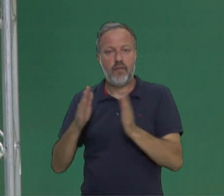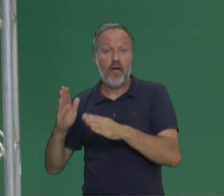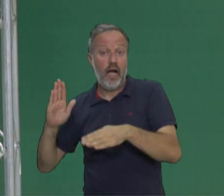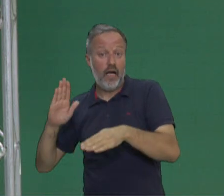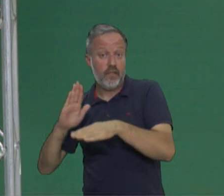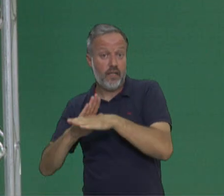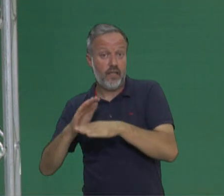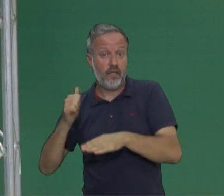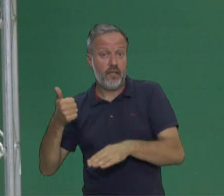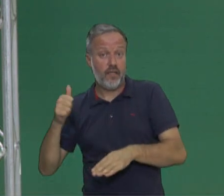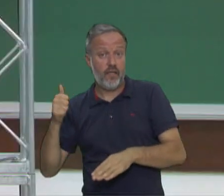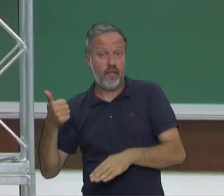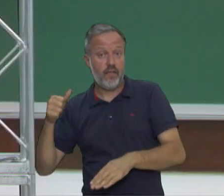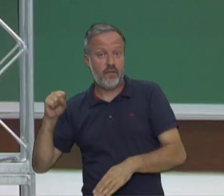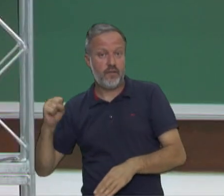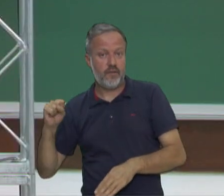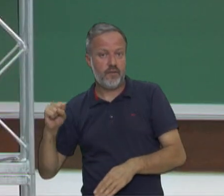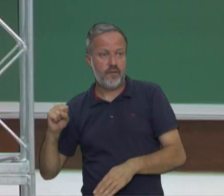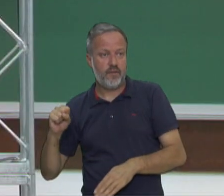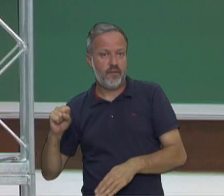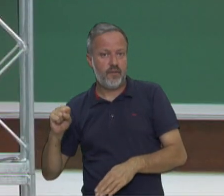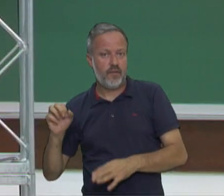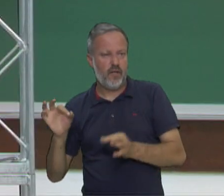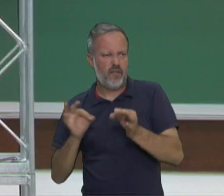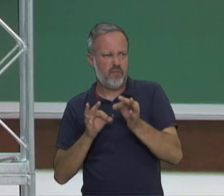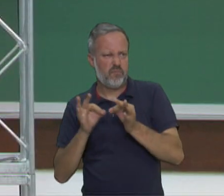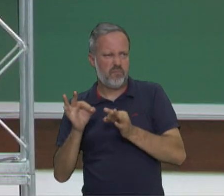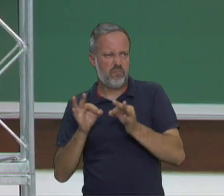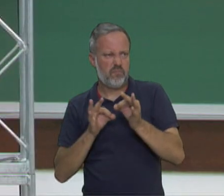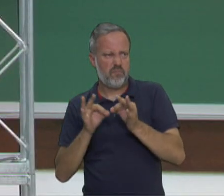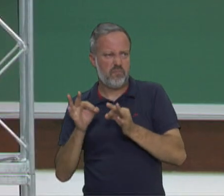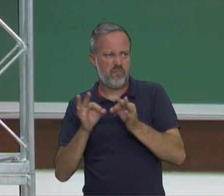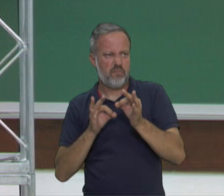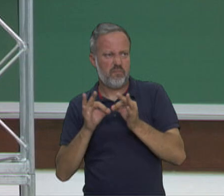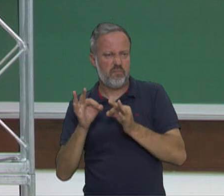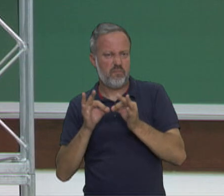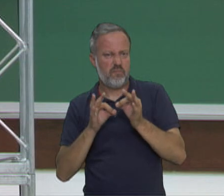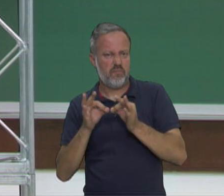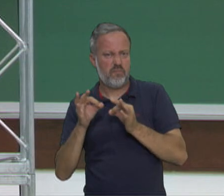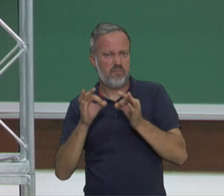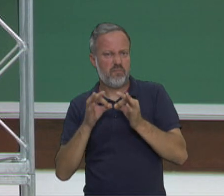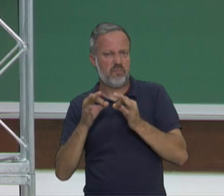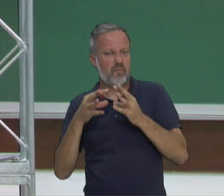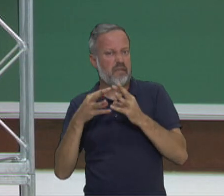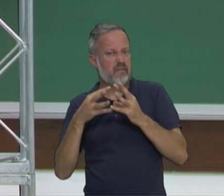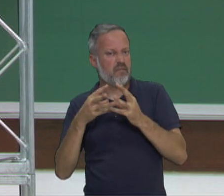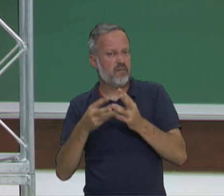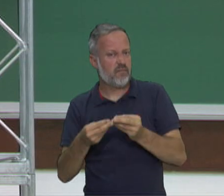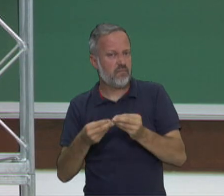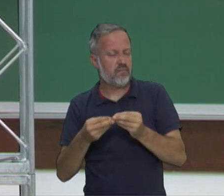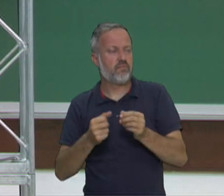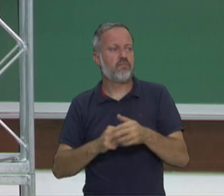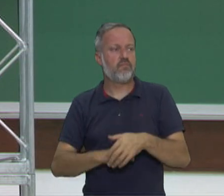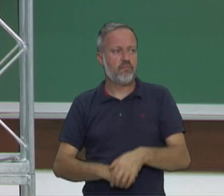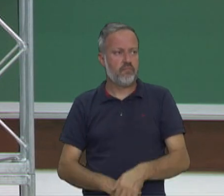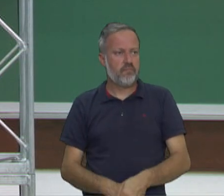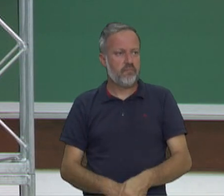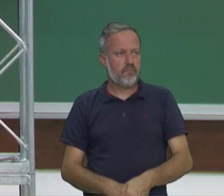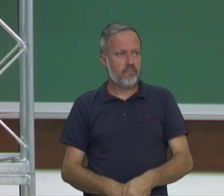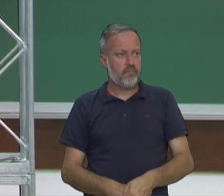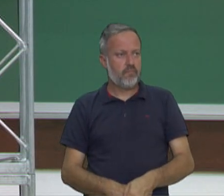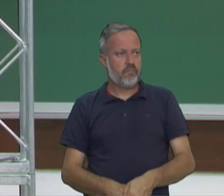119. Bem organizado, né? Viram só? Organizando tudo.